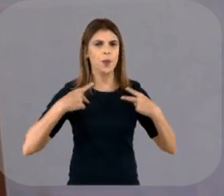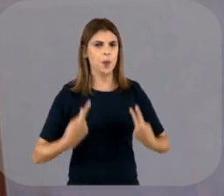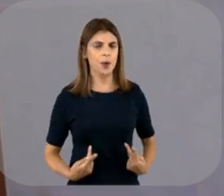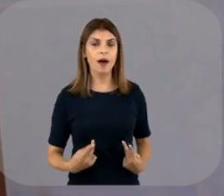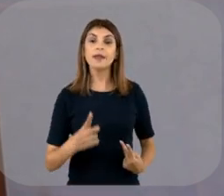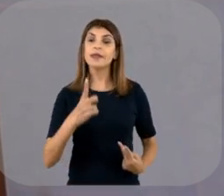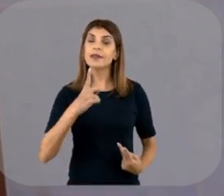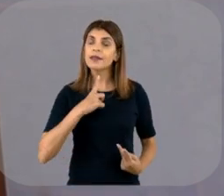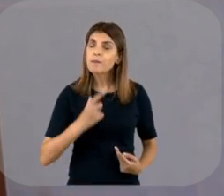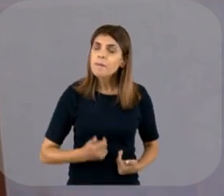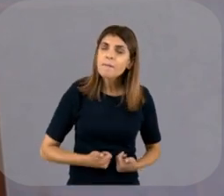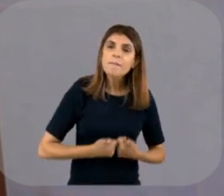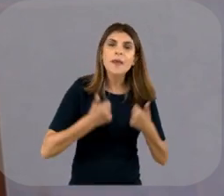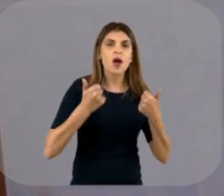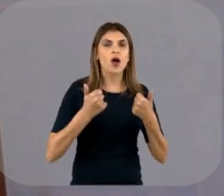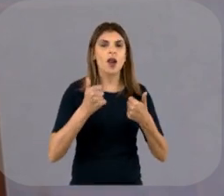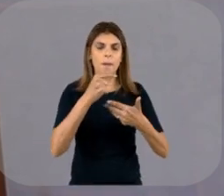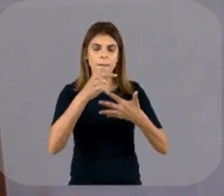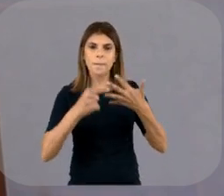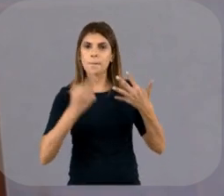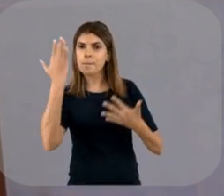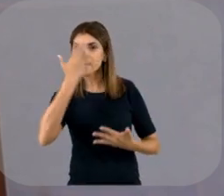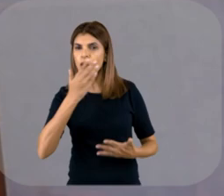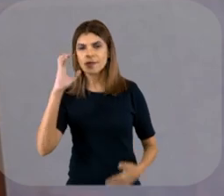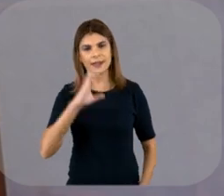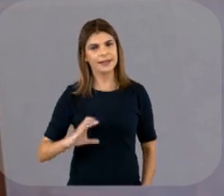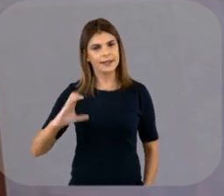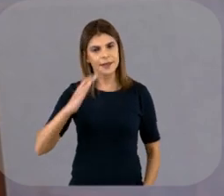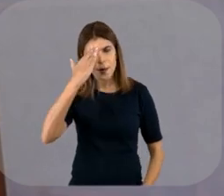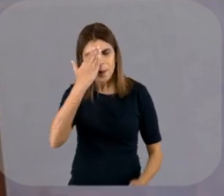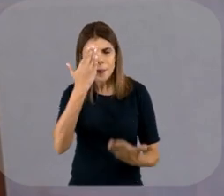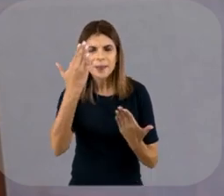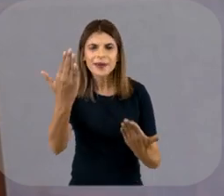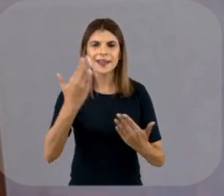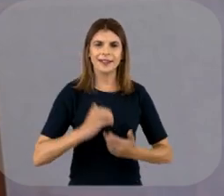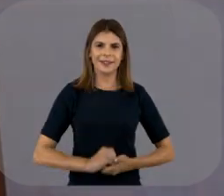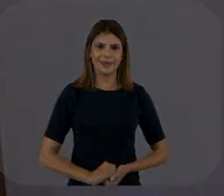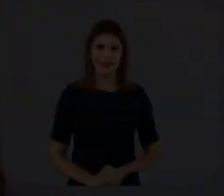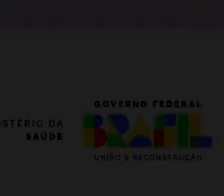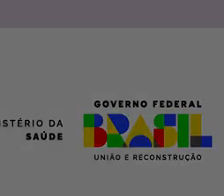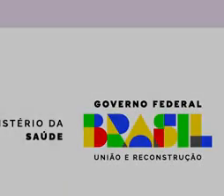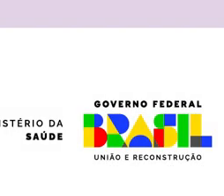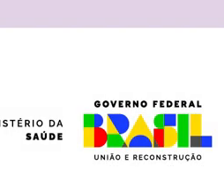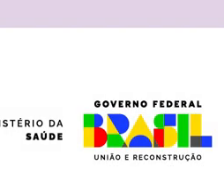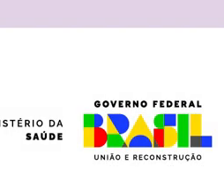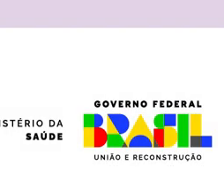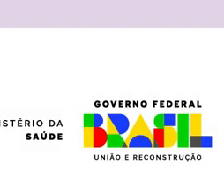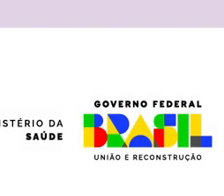direitos humanos e com base nas melhores evidências científicas. Obrigada.